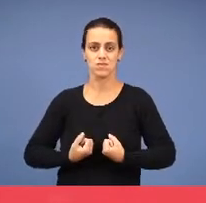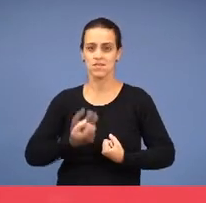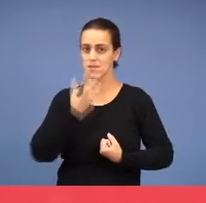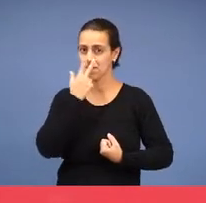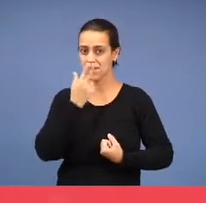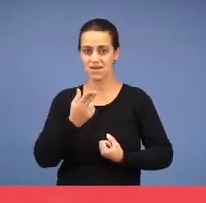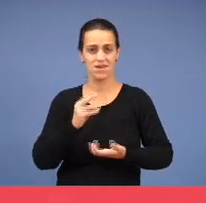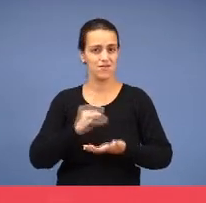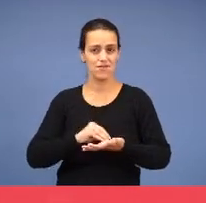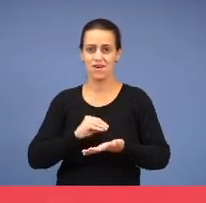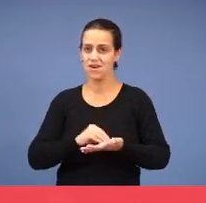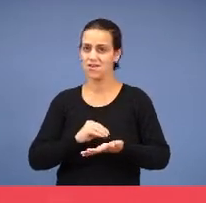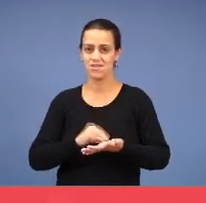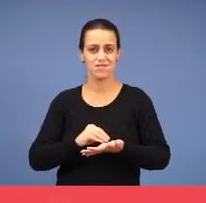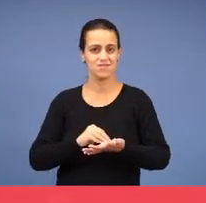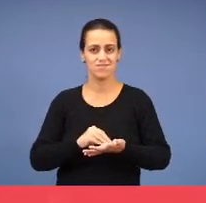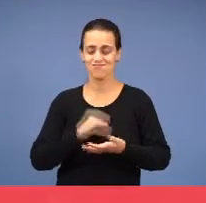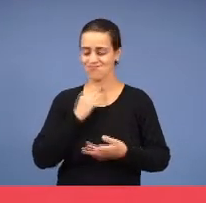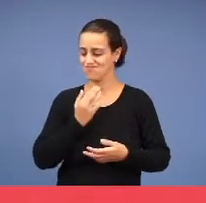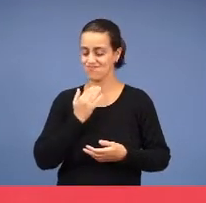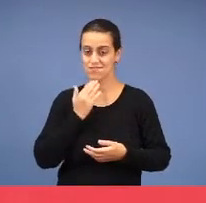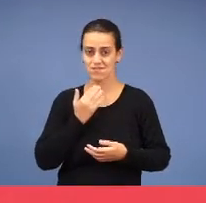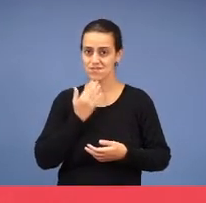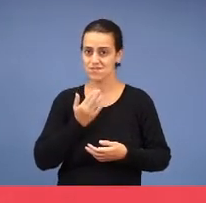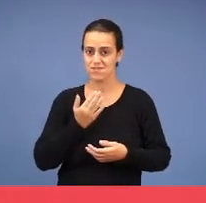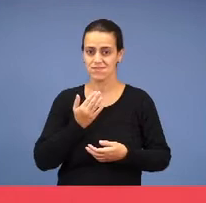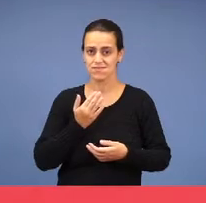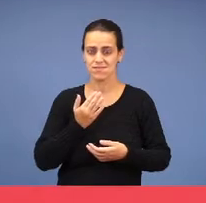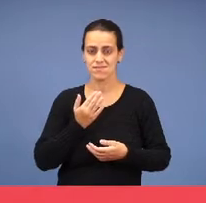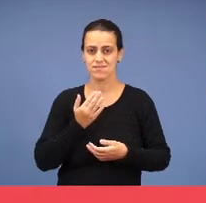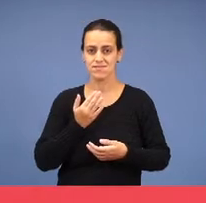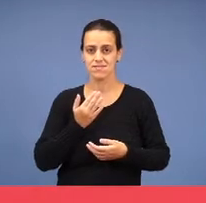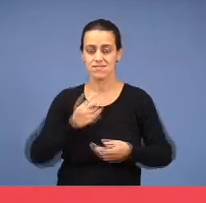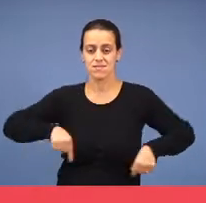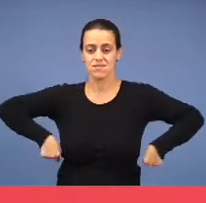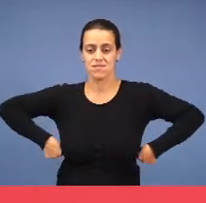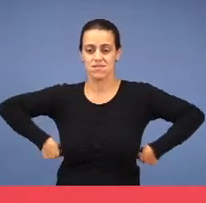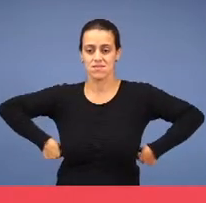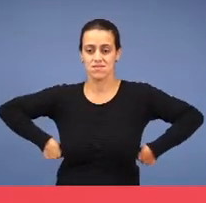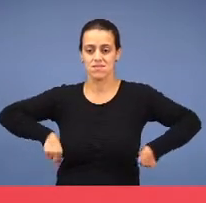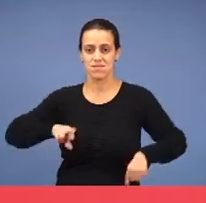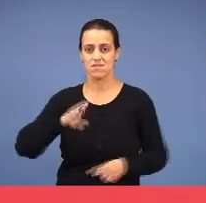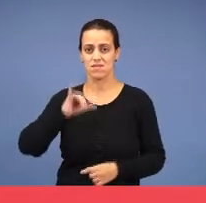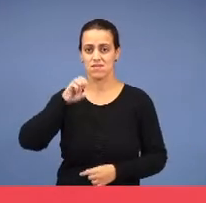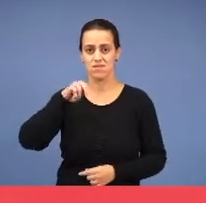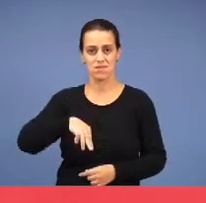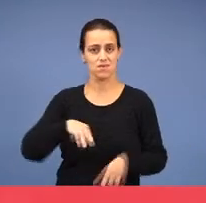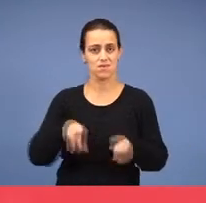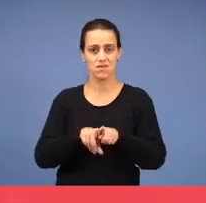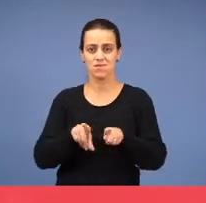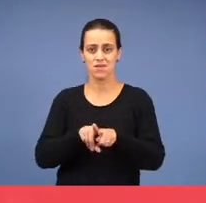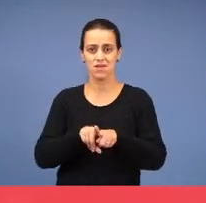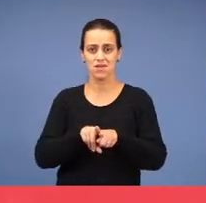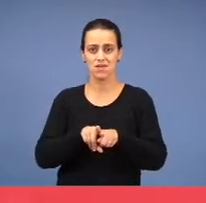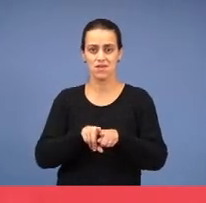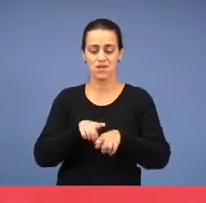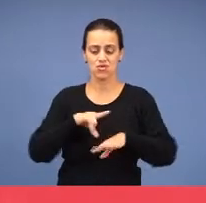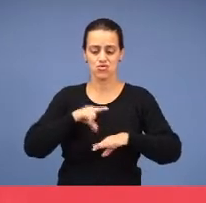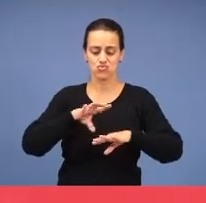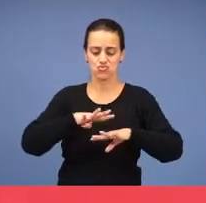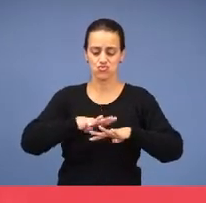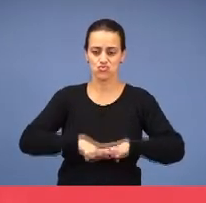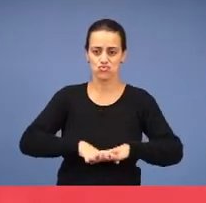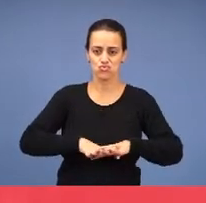não faz mais isso. Então, os rins, da mesma forma, então, ele não excreta mais